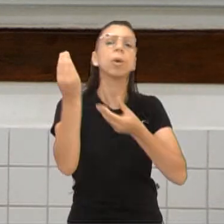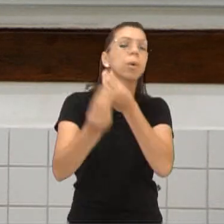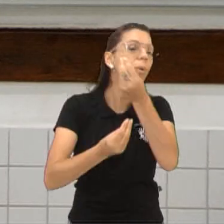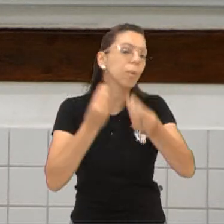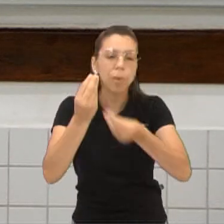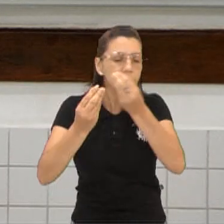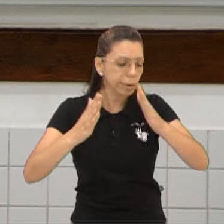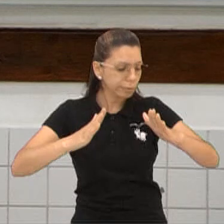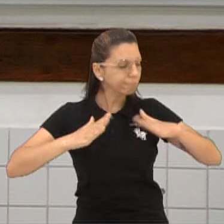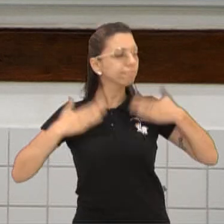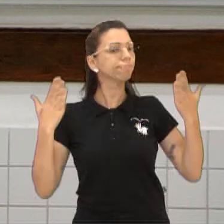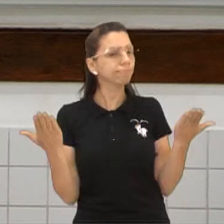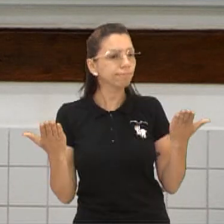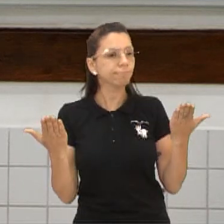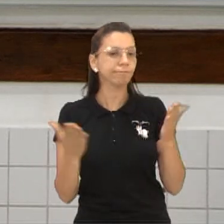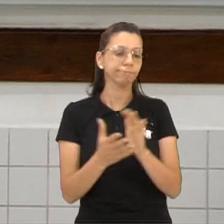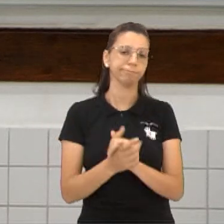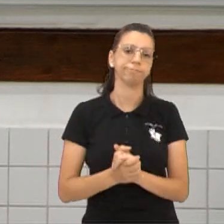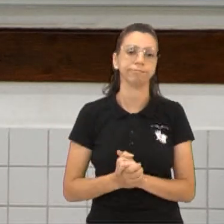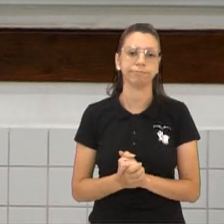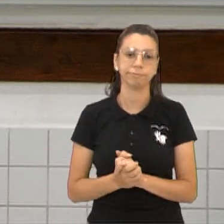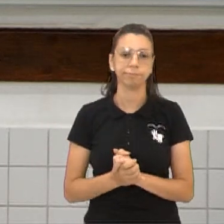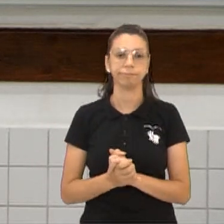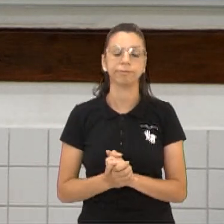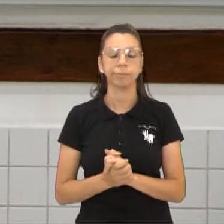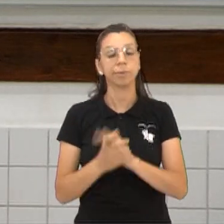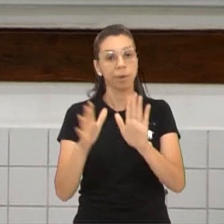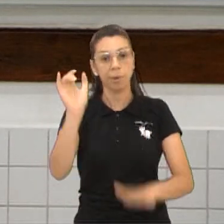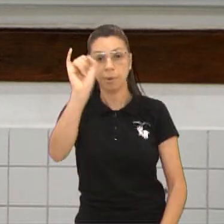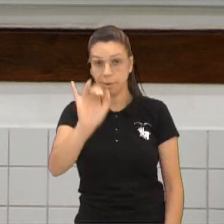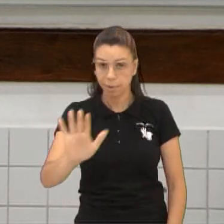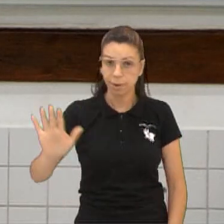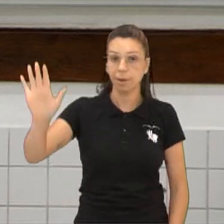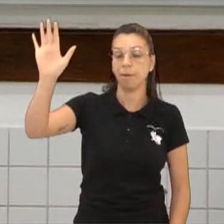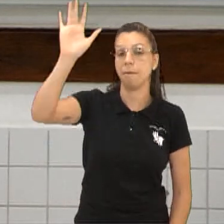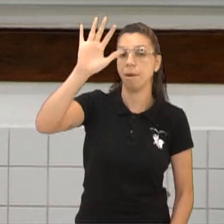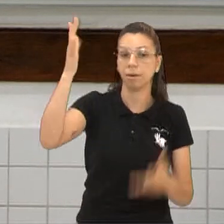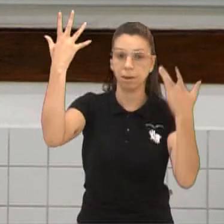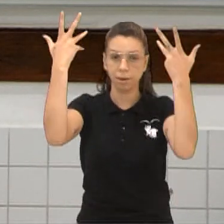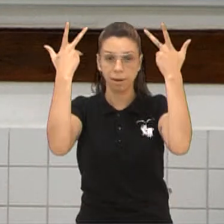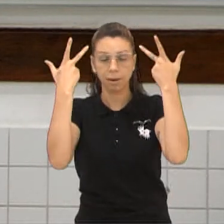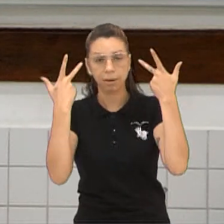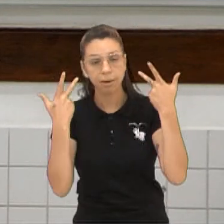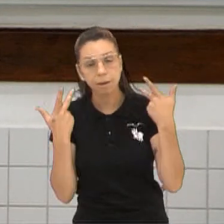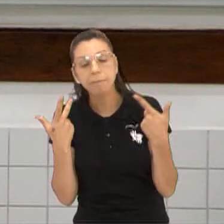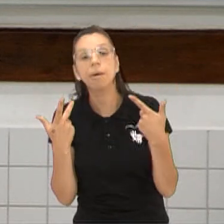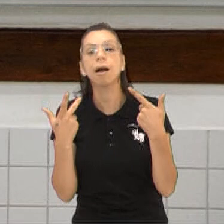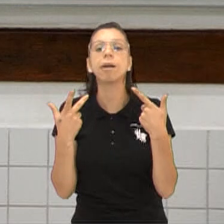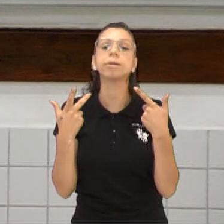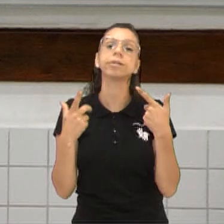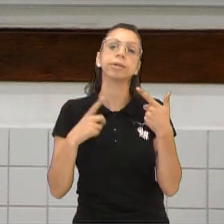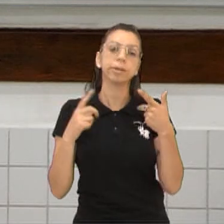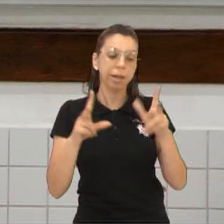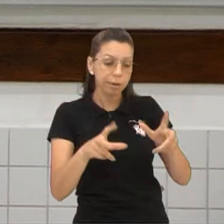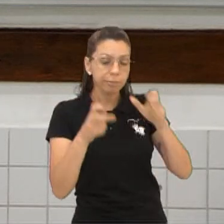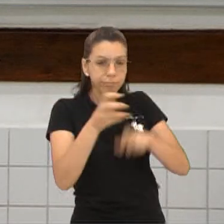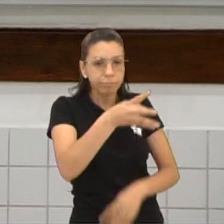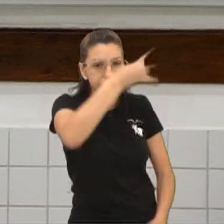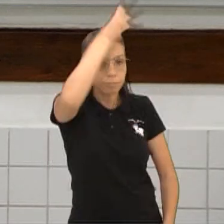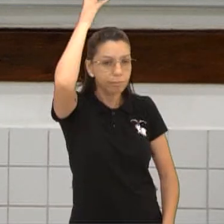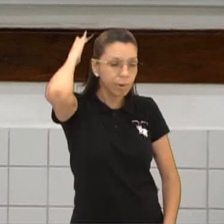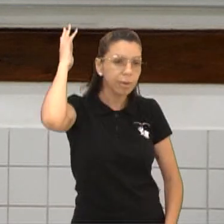impacto? E para não falar daquelas imagens, daqueles animaizinhos sendo resgatados pelos